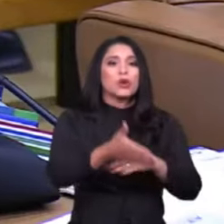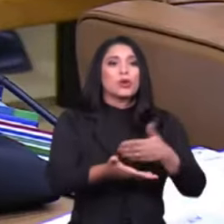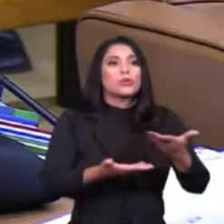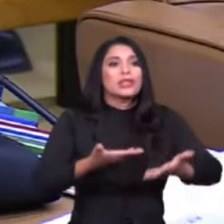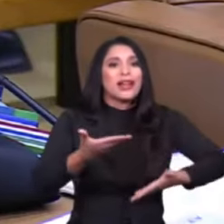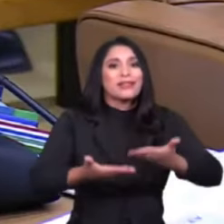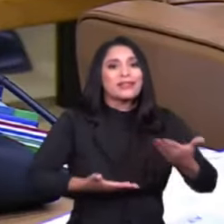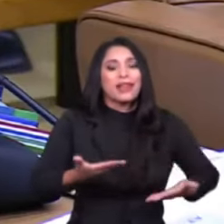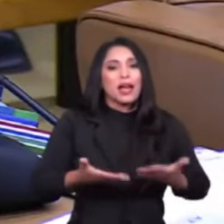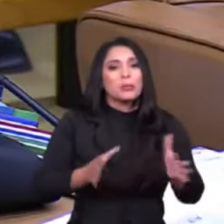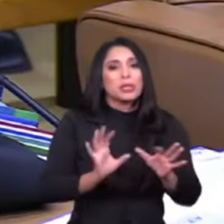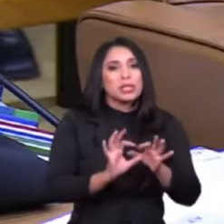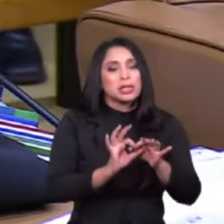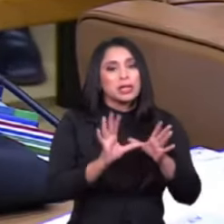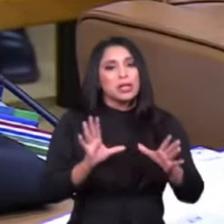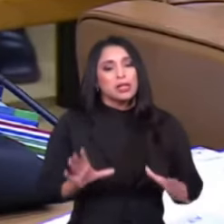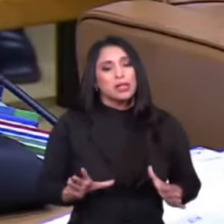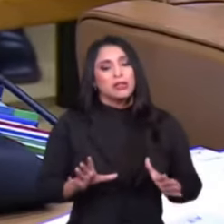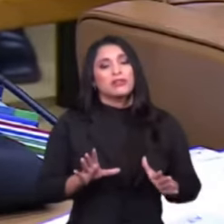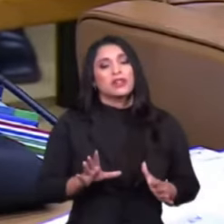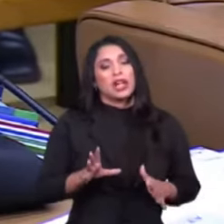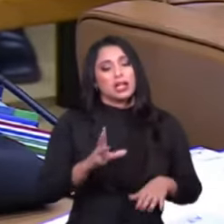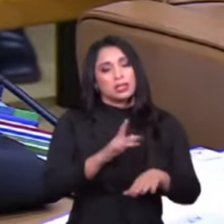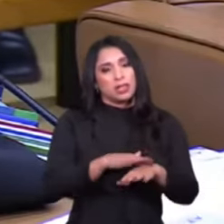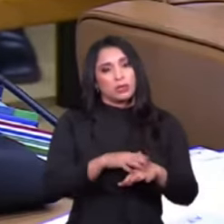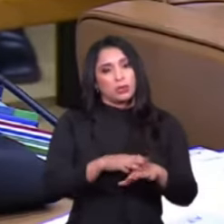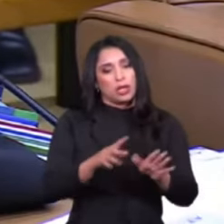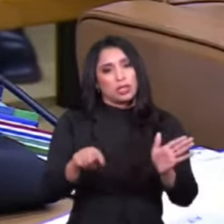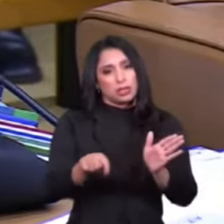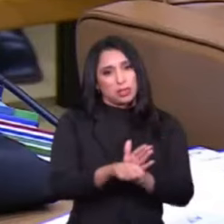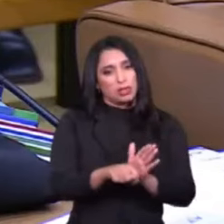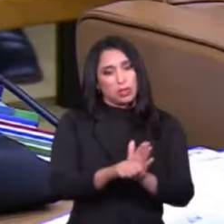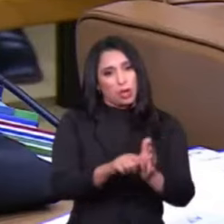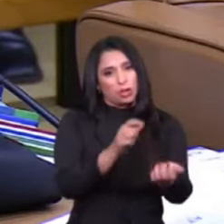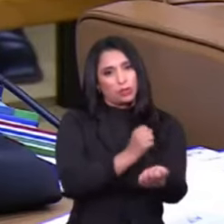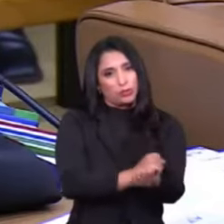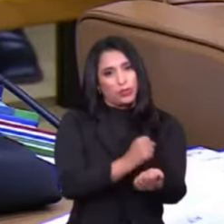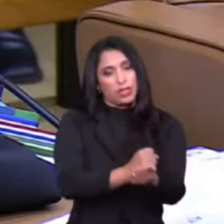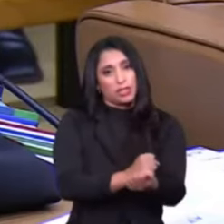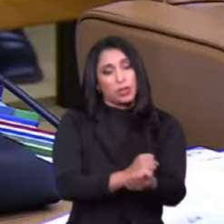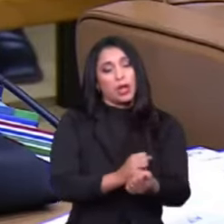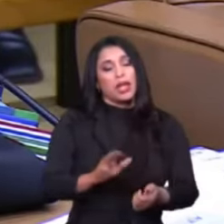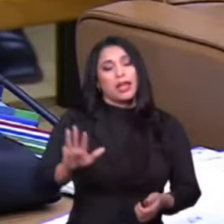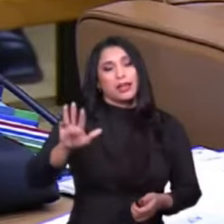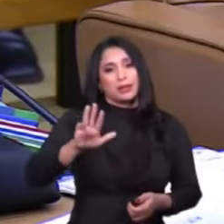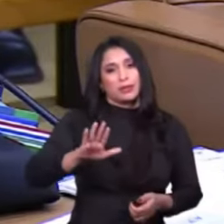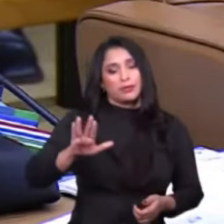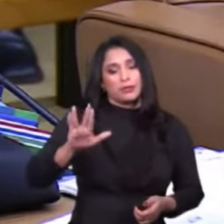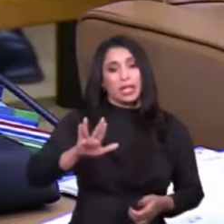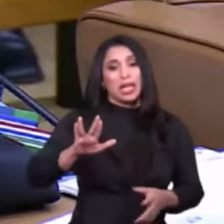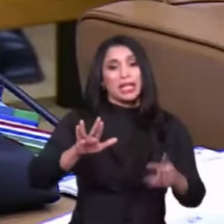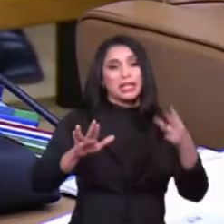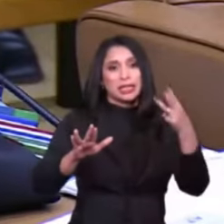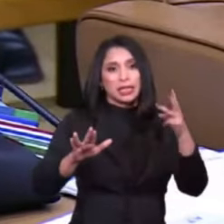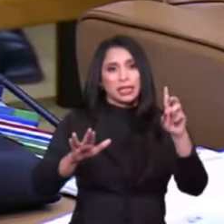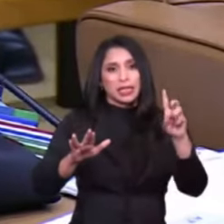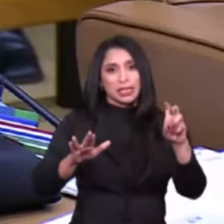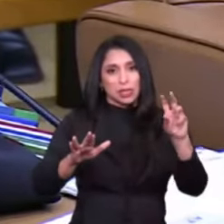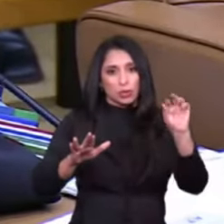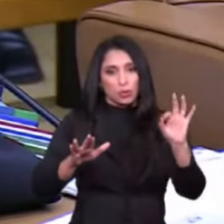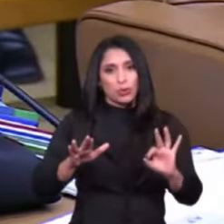tratamento de drogas na União Europeia foram por conta do uso da cannabis. 35%.